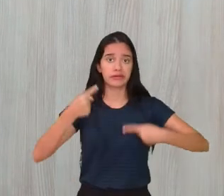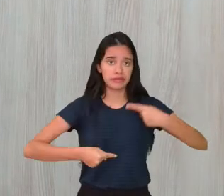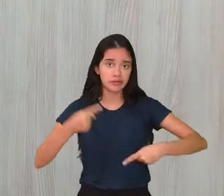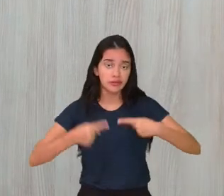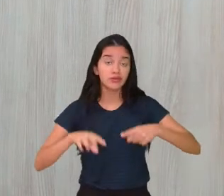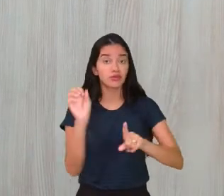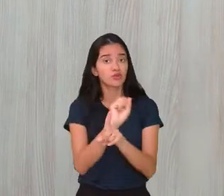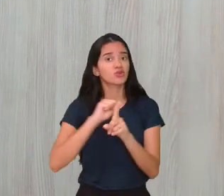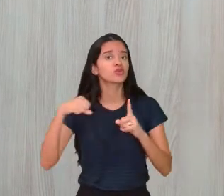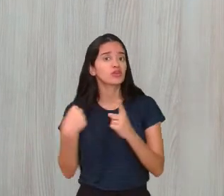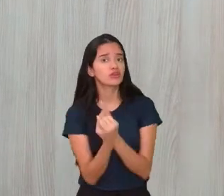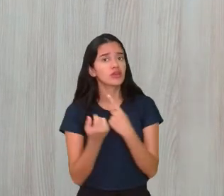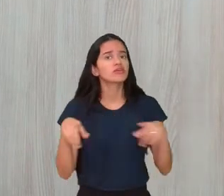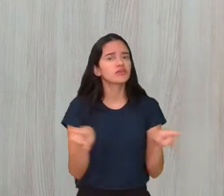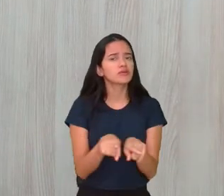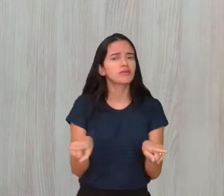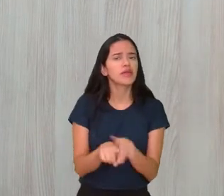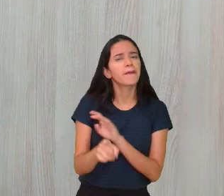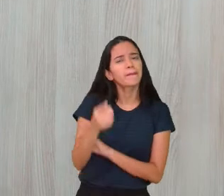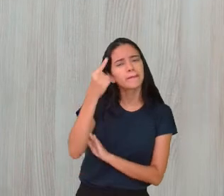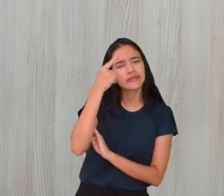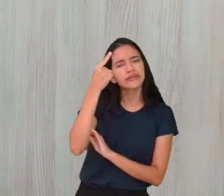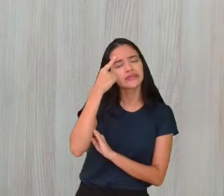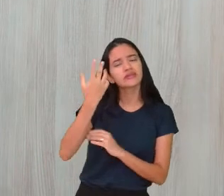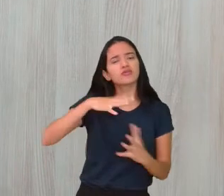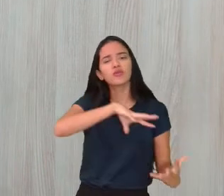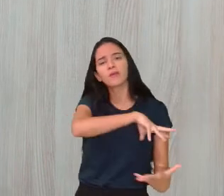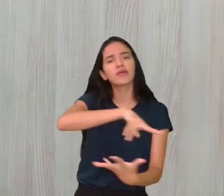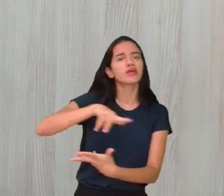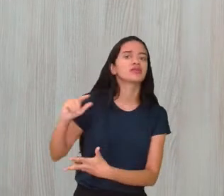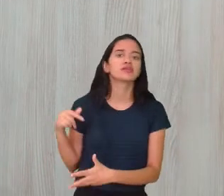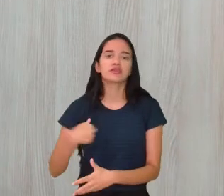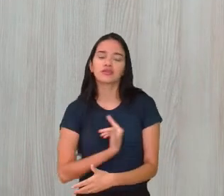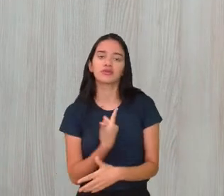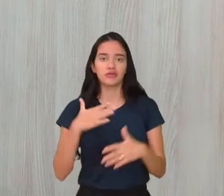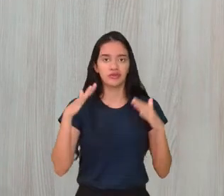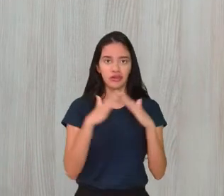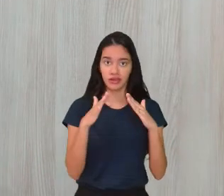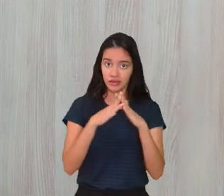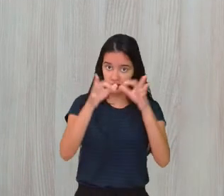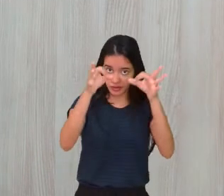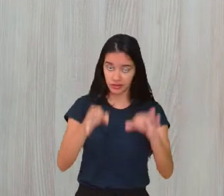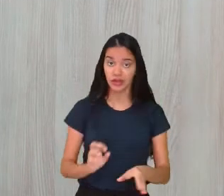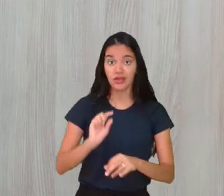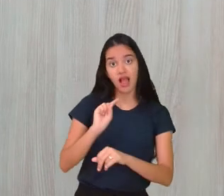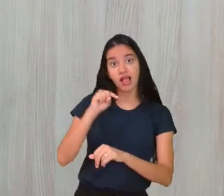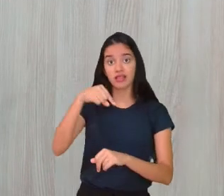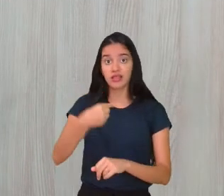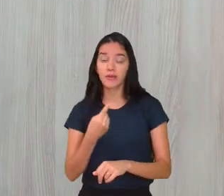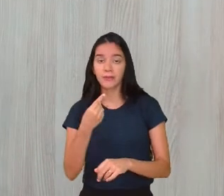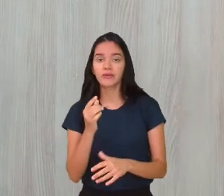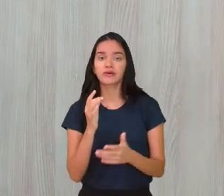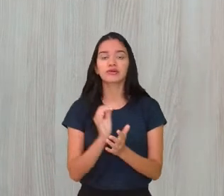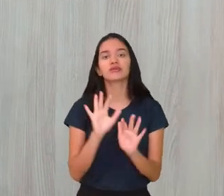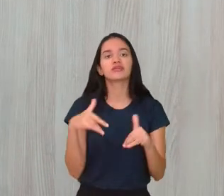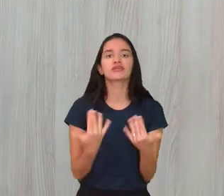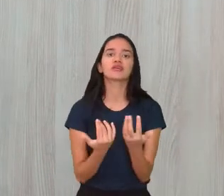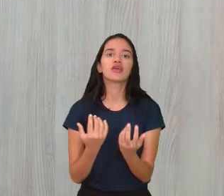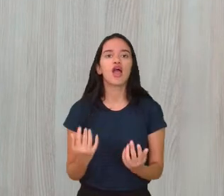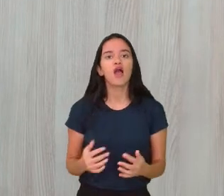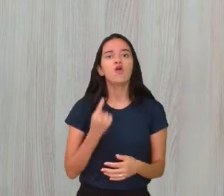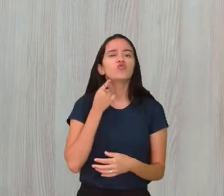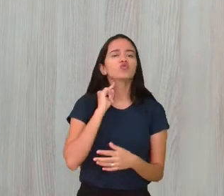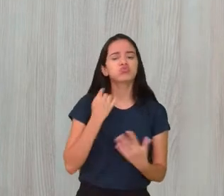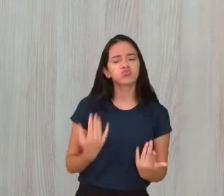e sociais, pensando no bem-estar do planeta, que é a nossa casa. Né? Depois que poluir um solo, poluir um